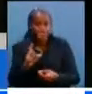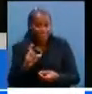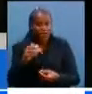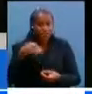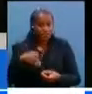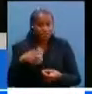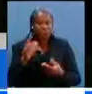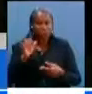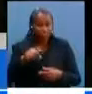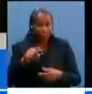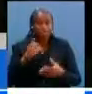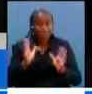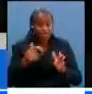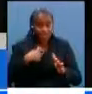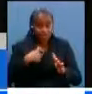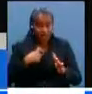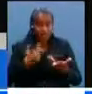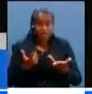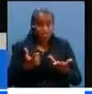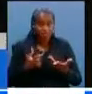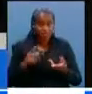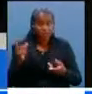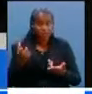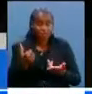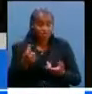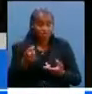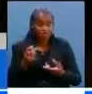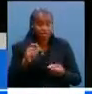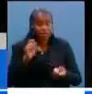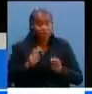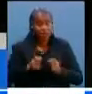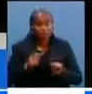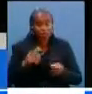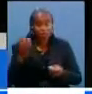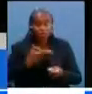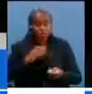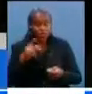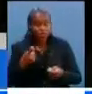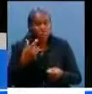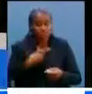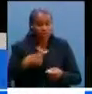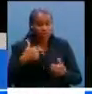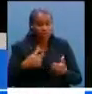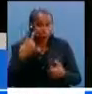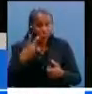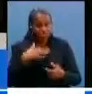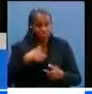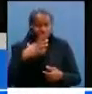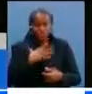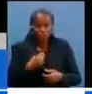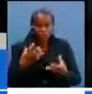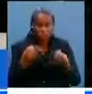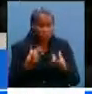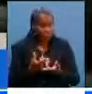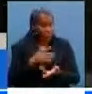já com tocava do d'agosto tocar uma serra também seria bom né completar eu já esteja tudo acha gostar tião não seria nada